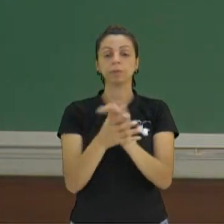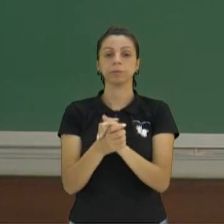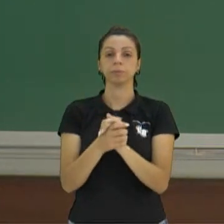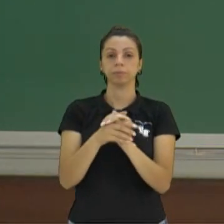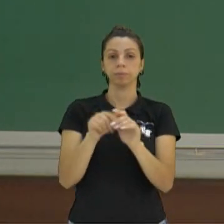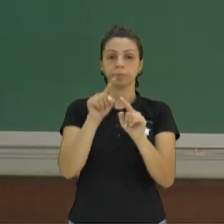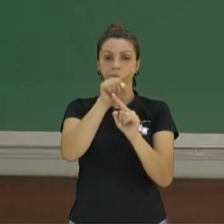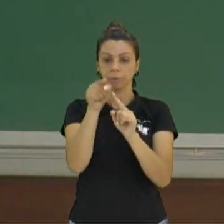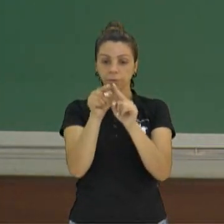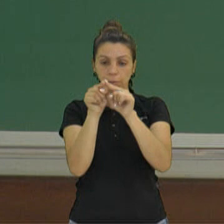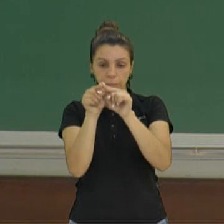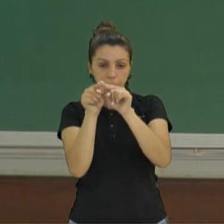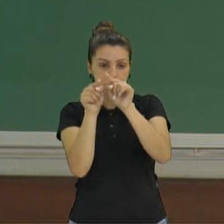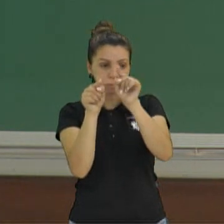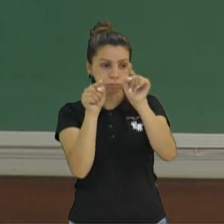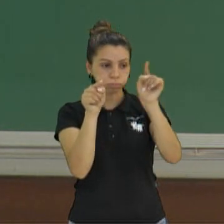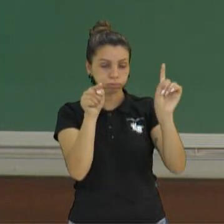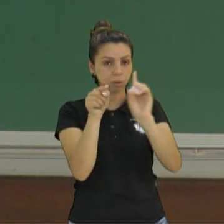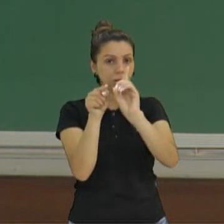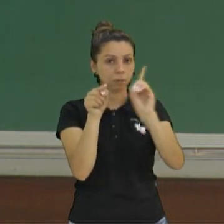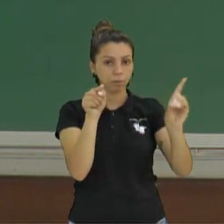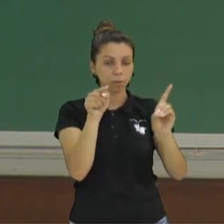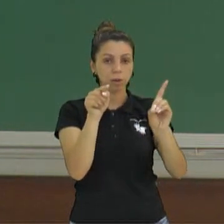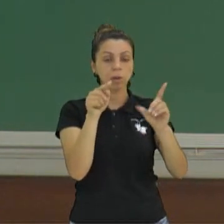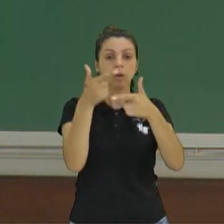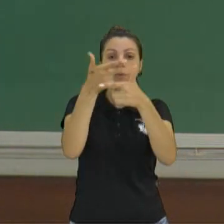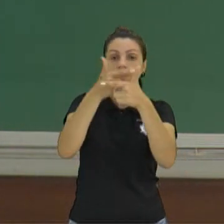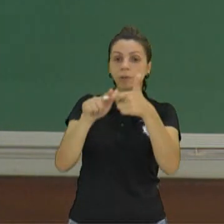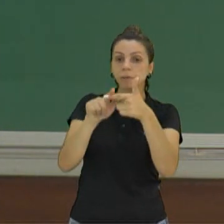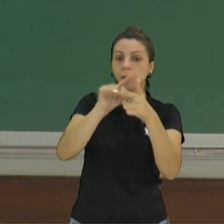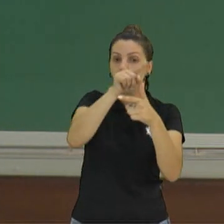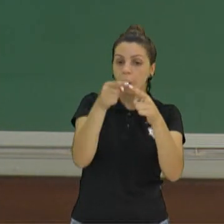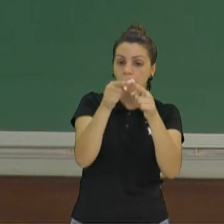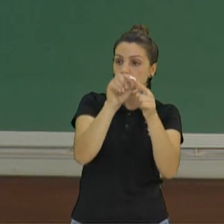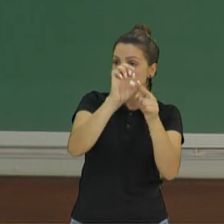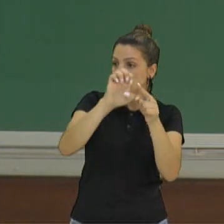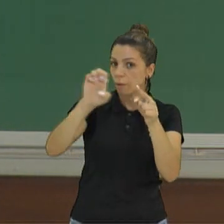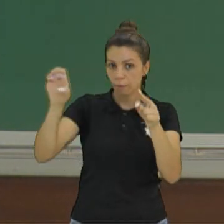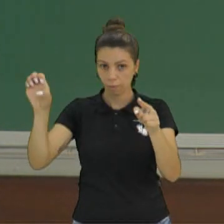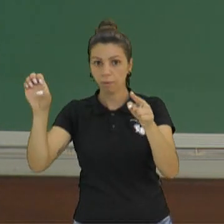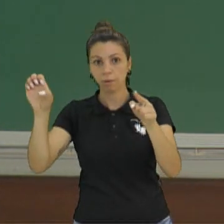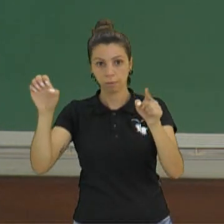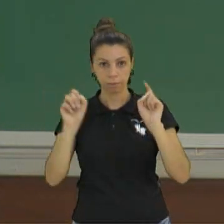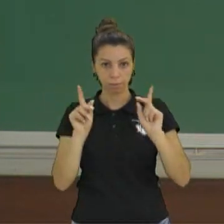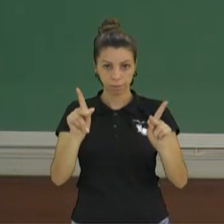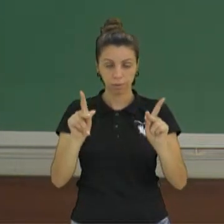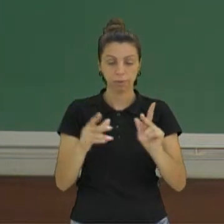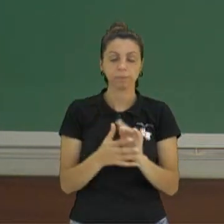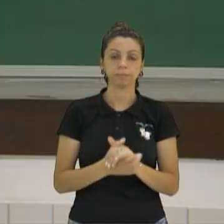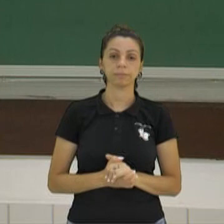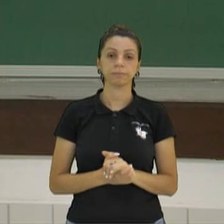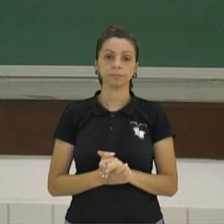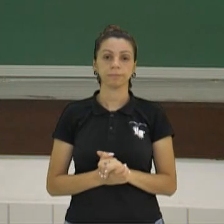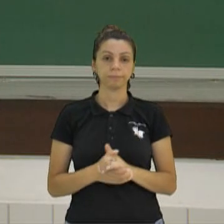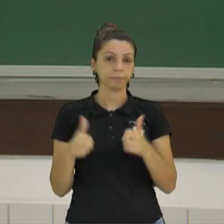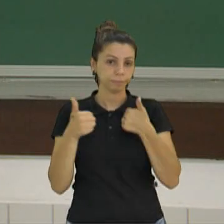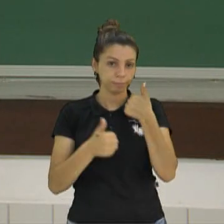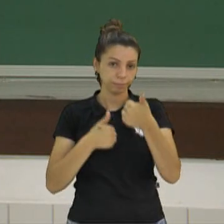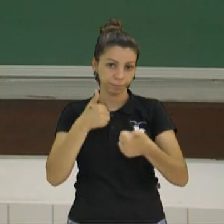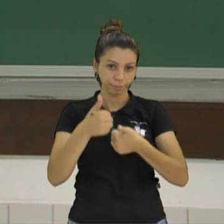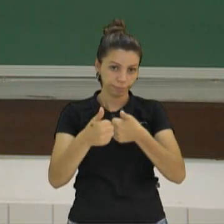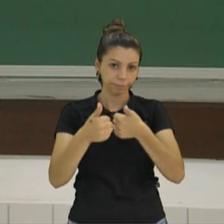a direita. Dividiu por 10, a vírgula vai para onde? A vírgula vai para a esquerda, tá? Beleza?